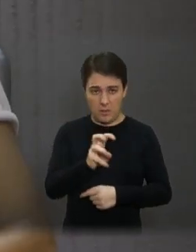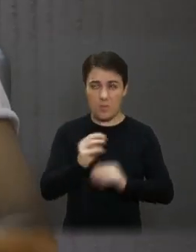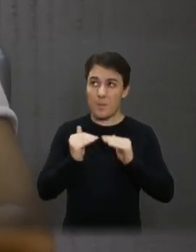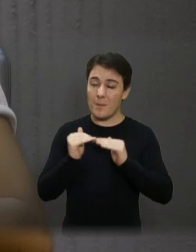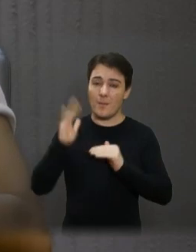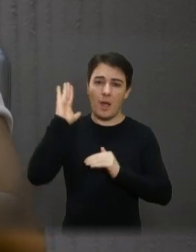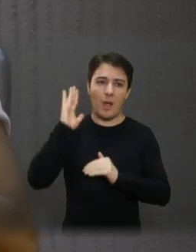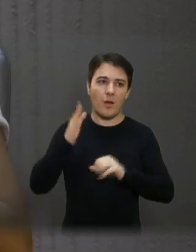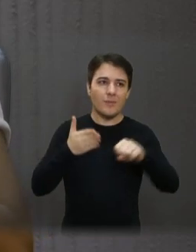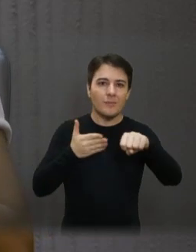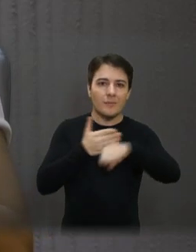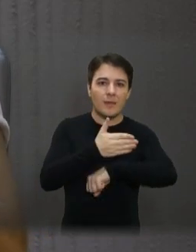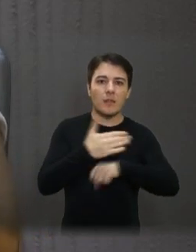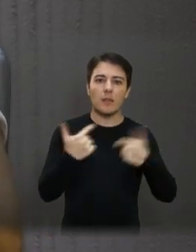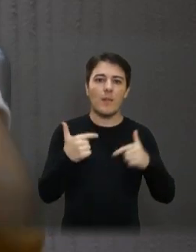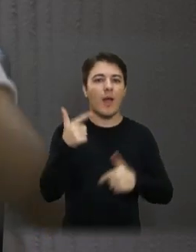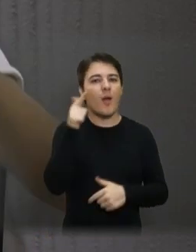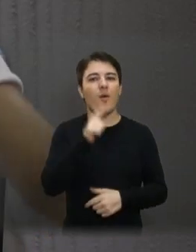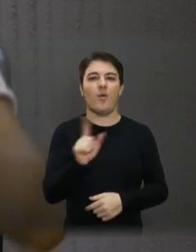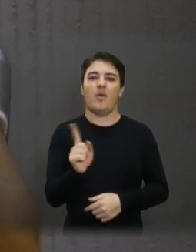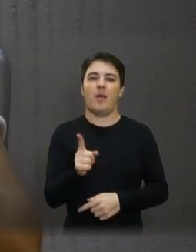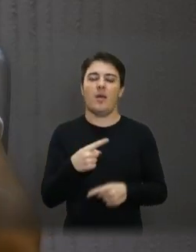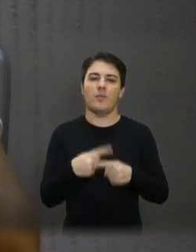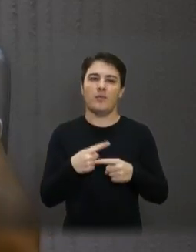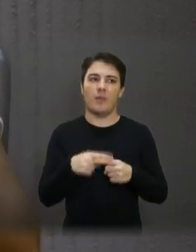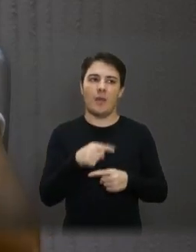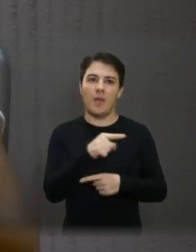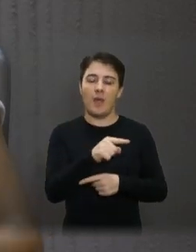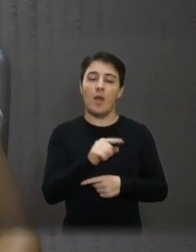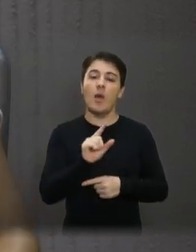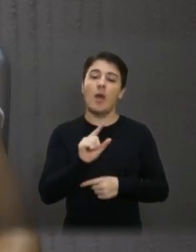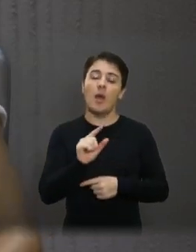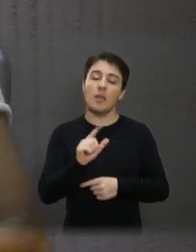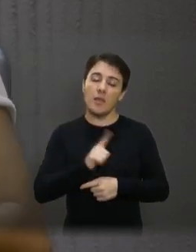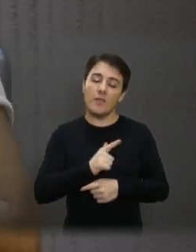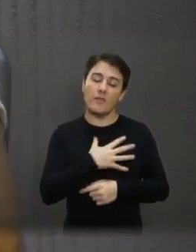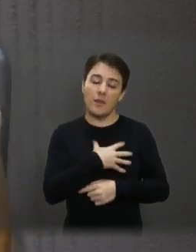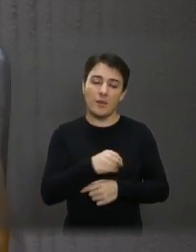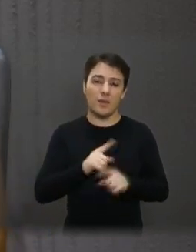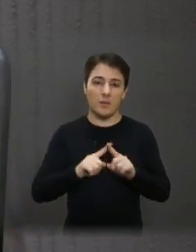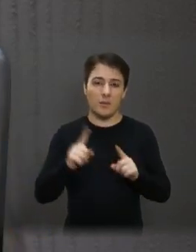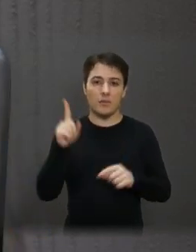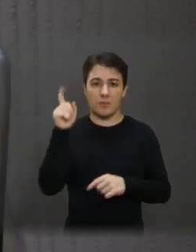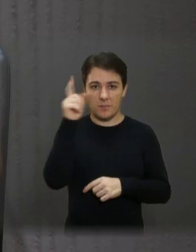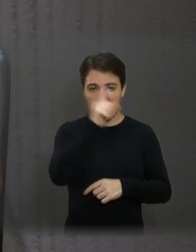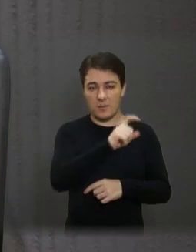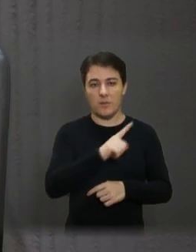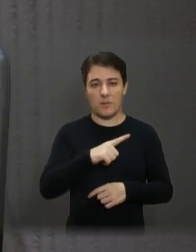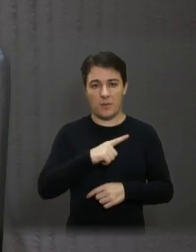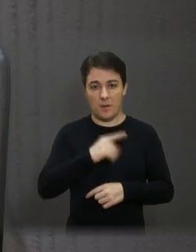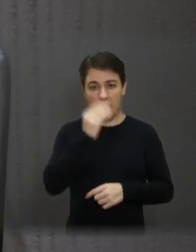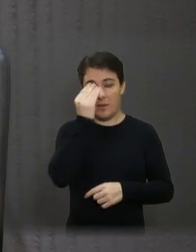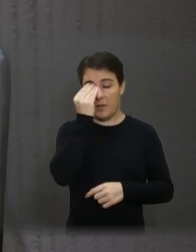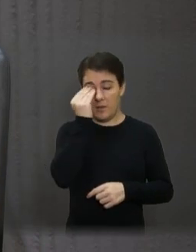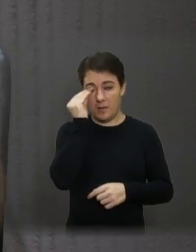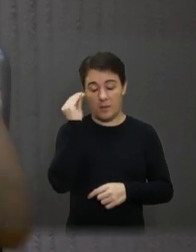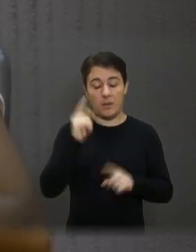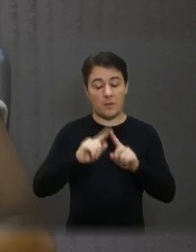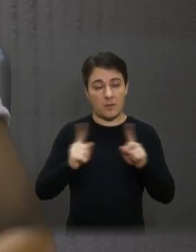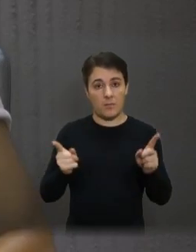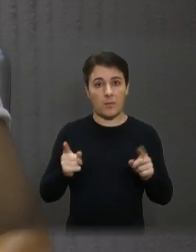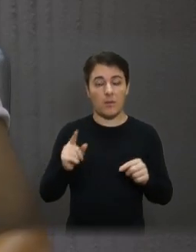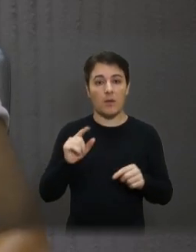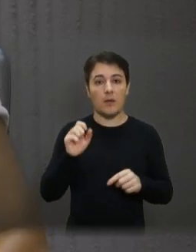filhos a dificuldade de serem contratadas depois de terem mandado embora nesse período é muito grande então mulher não conseguiria ter o tempo de contribuição